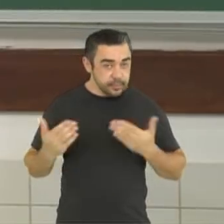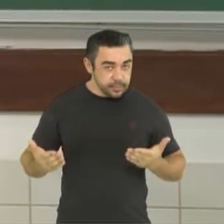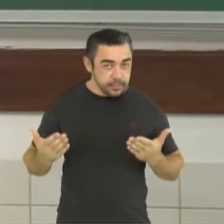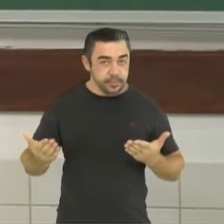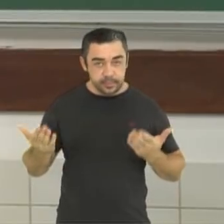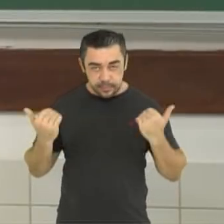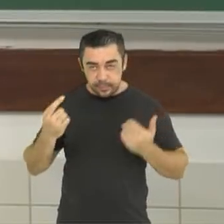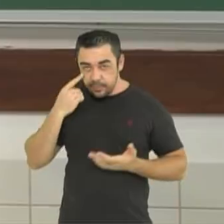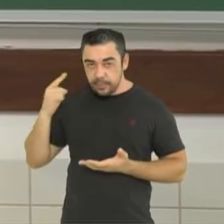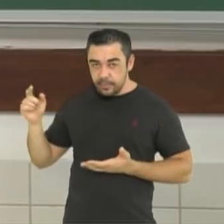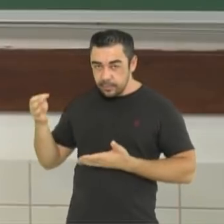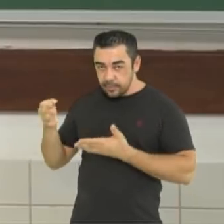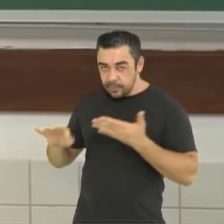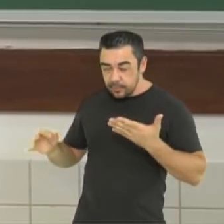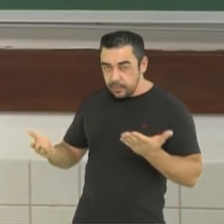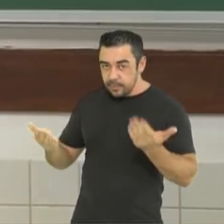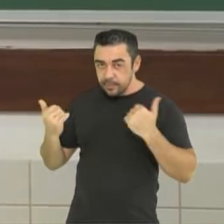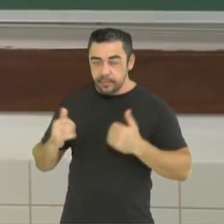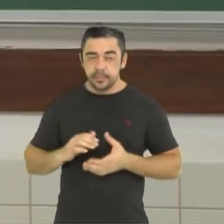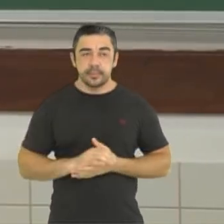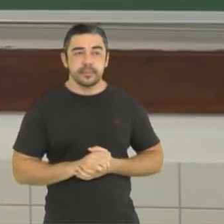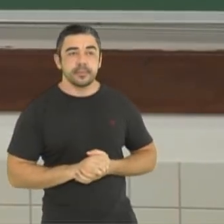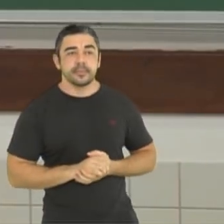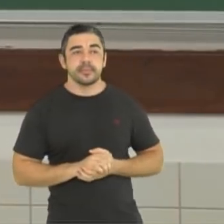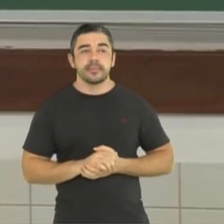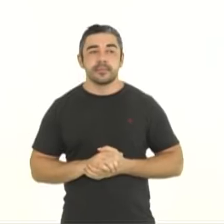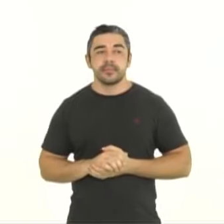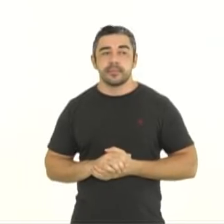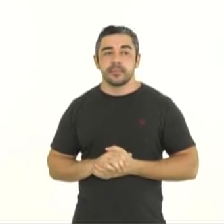Então, galerinha, vamos corrigir? Vem com a prof.